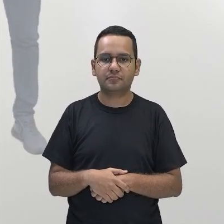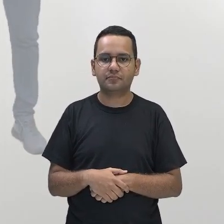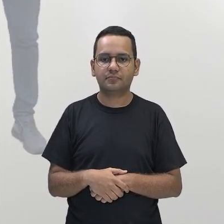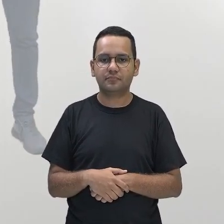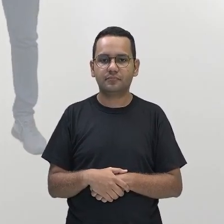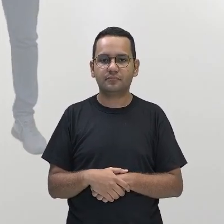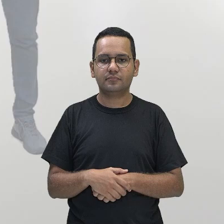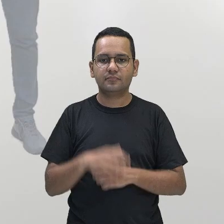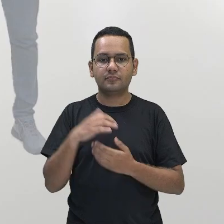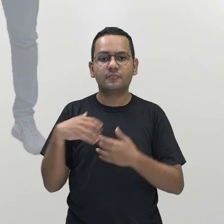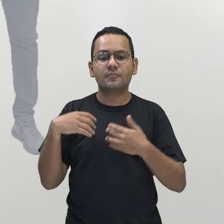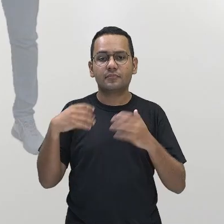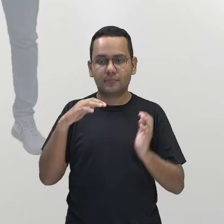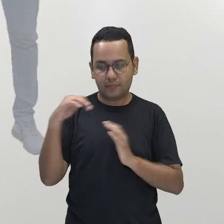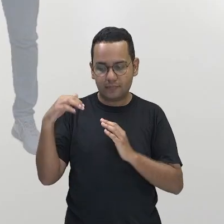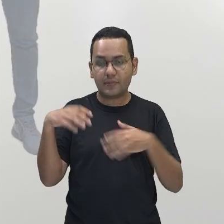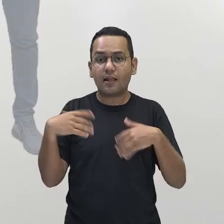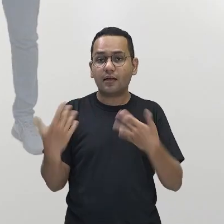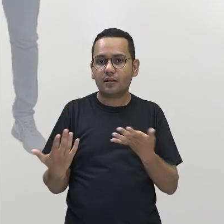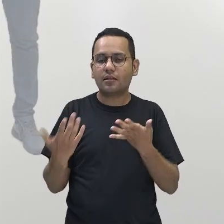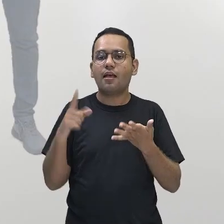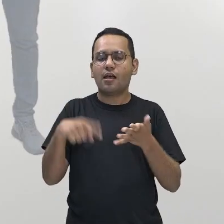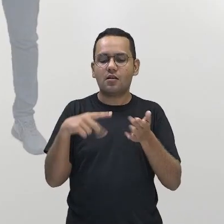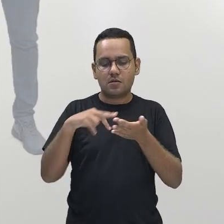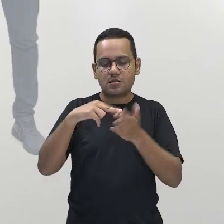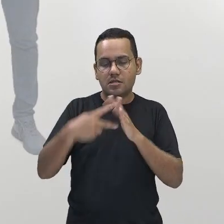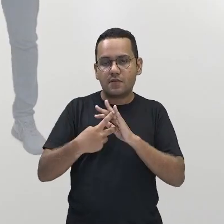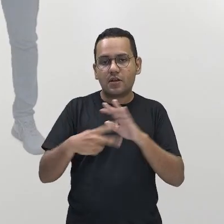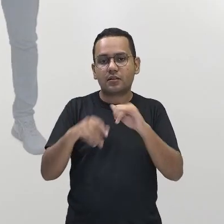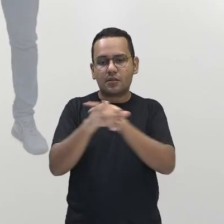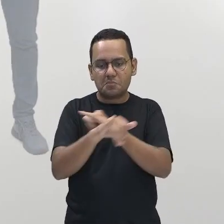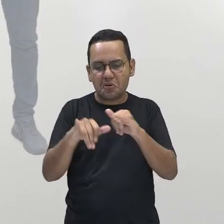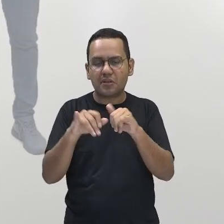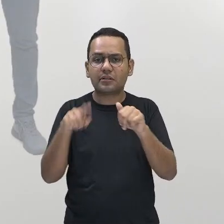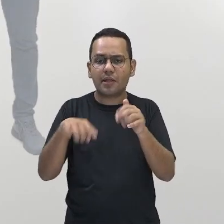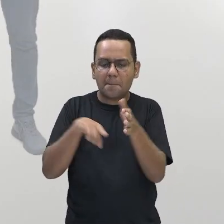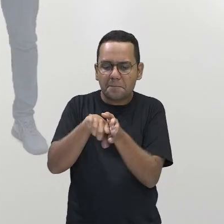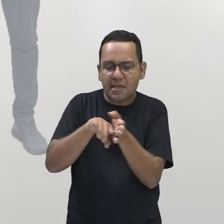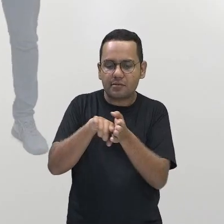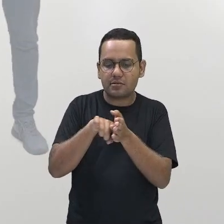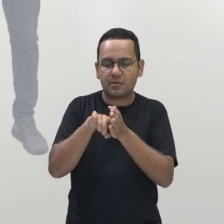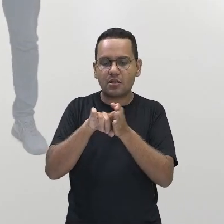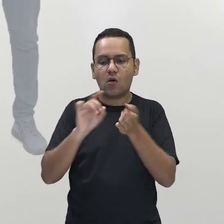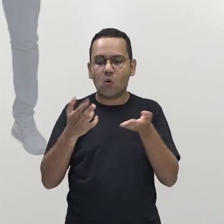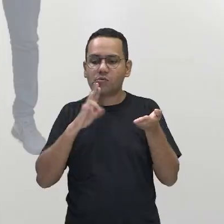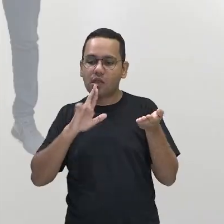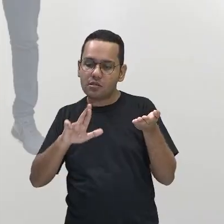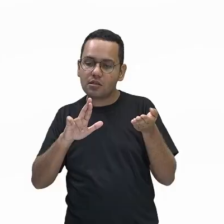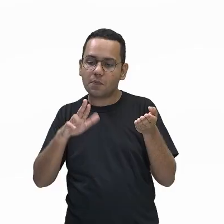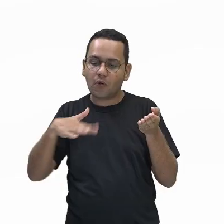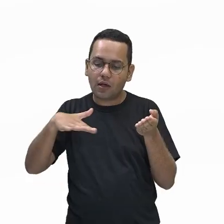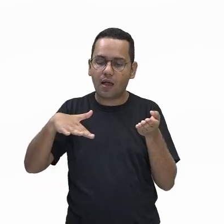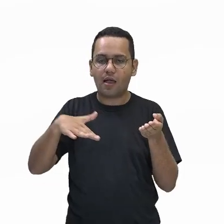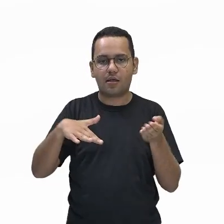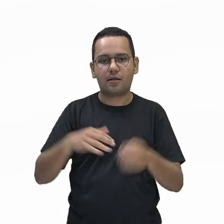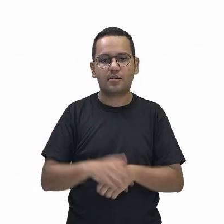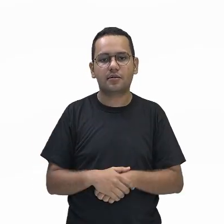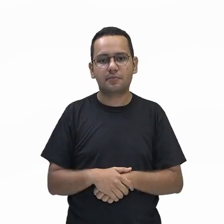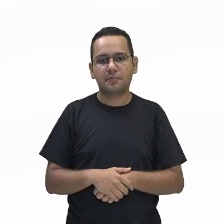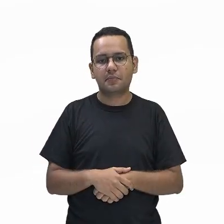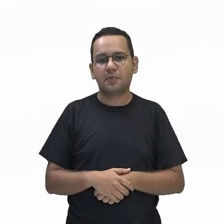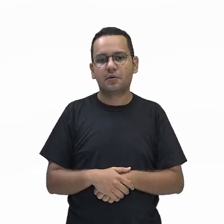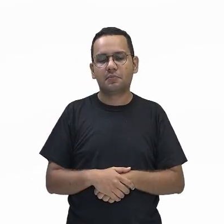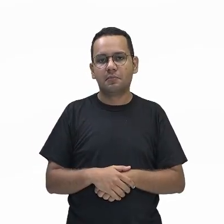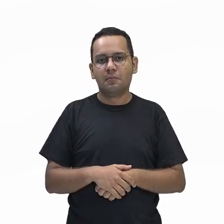importância da divulgação, né, das pesquisas, dos resultados científicos para a sociedade, porque